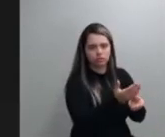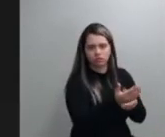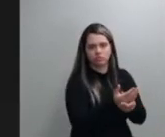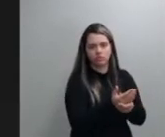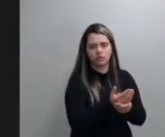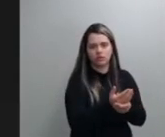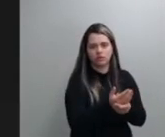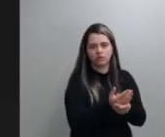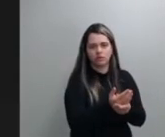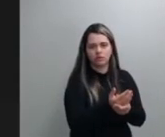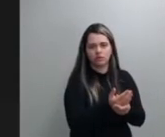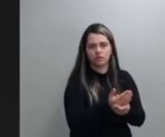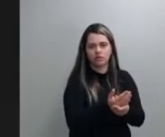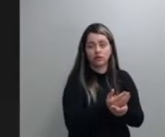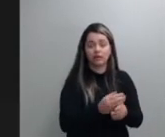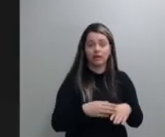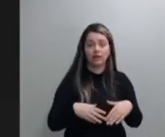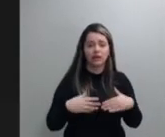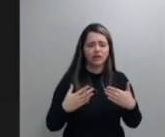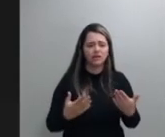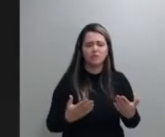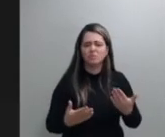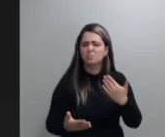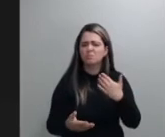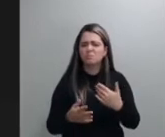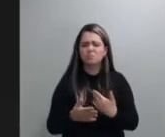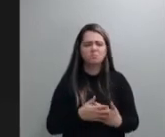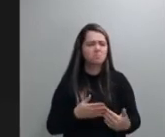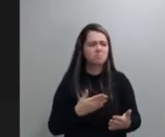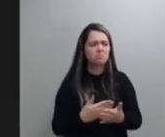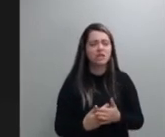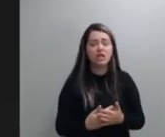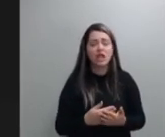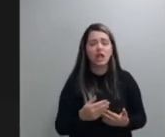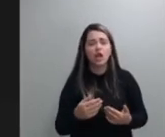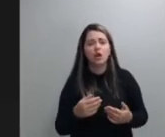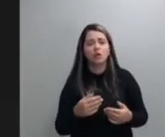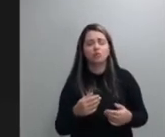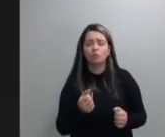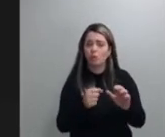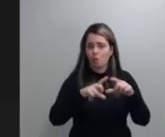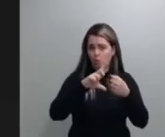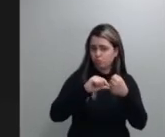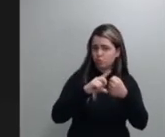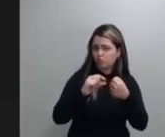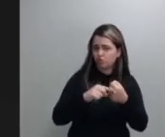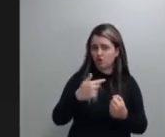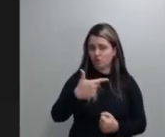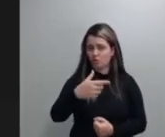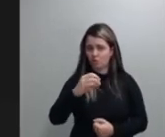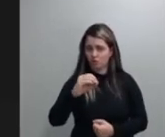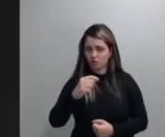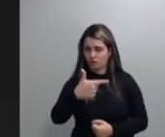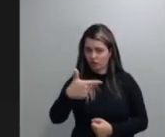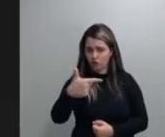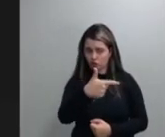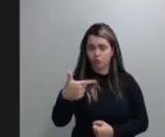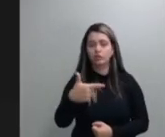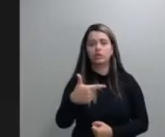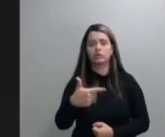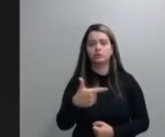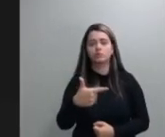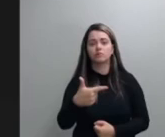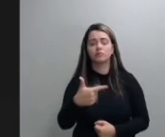e sem qualquer lesão o artigo 1022, porque desde que presentes os requisitos que autorizam